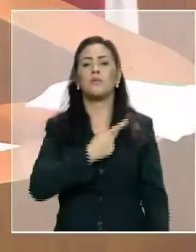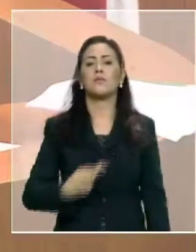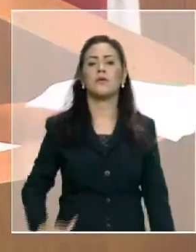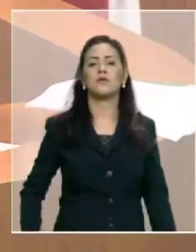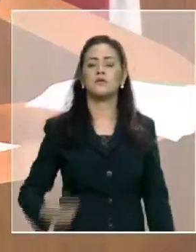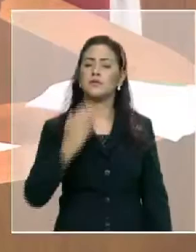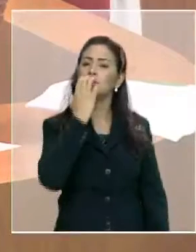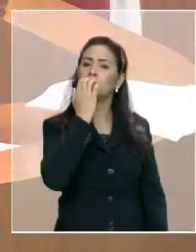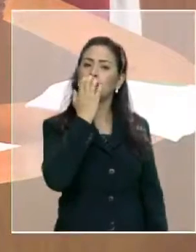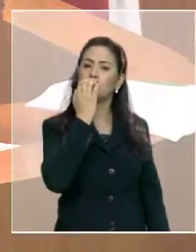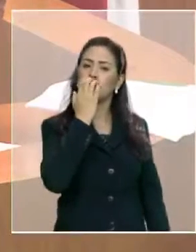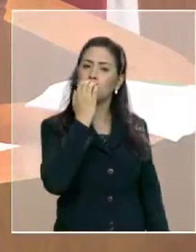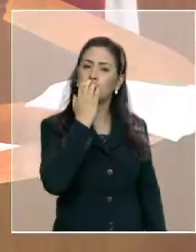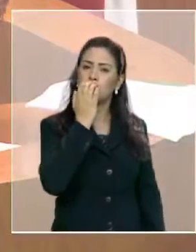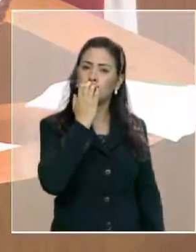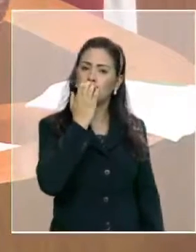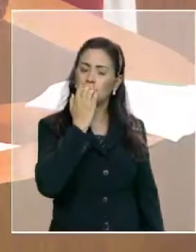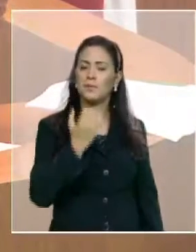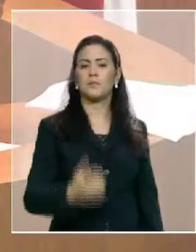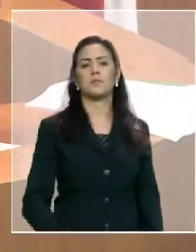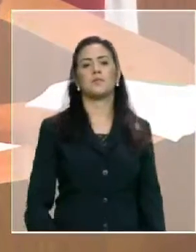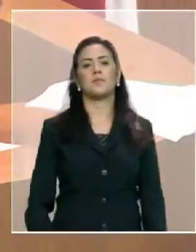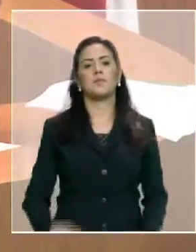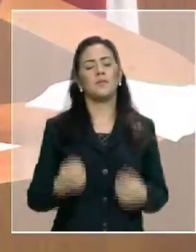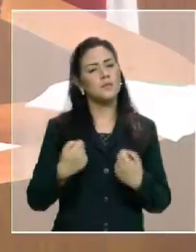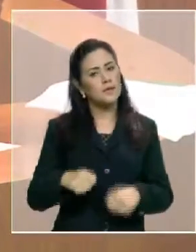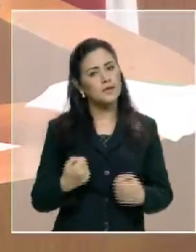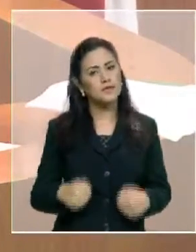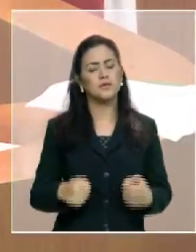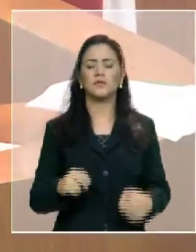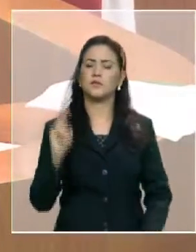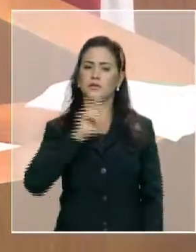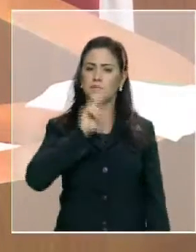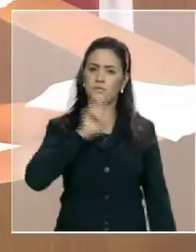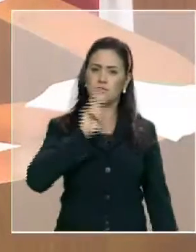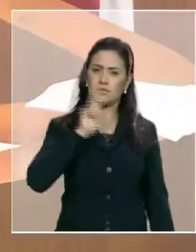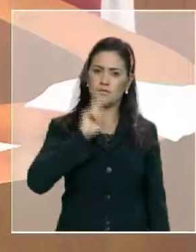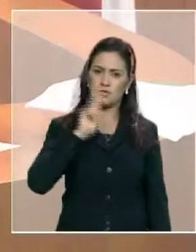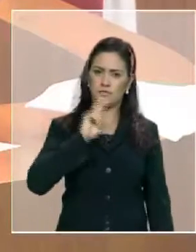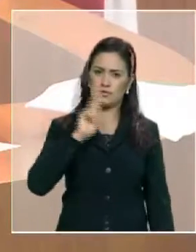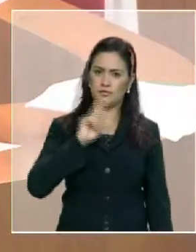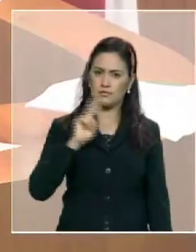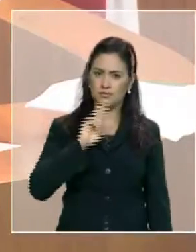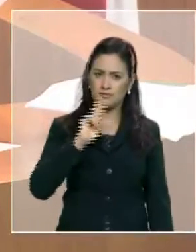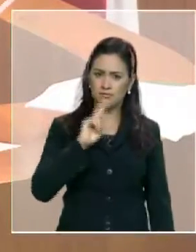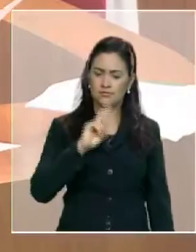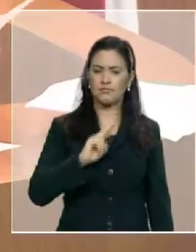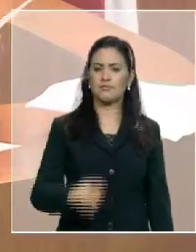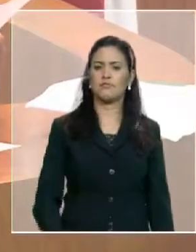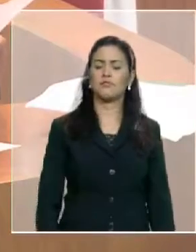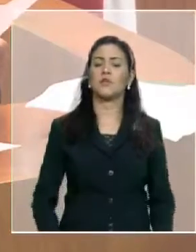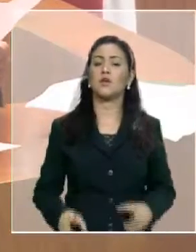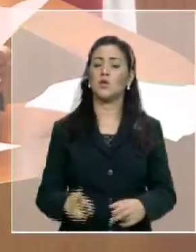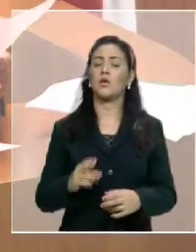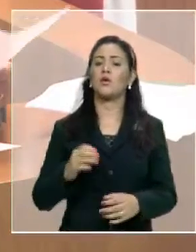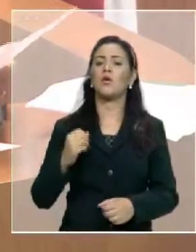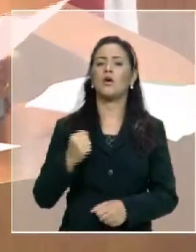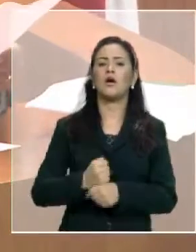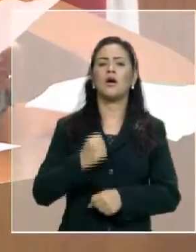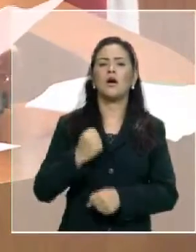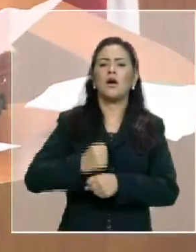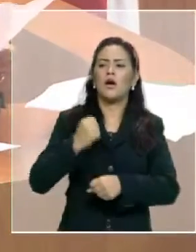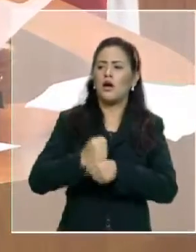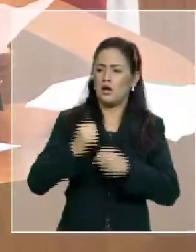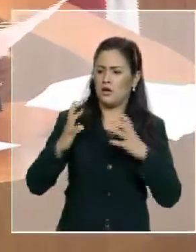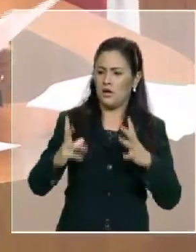e faça direto, que coloque lá a iluminação no campo, que foi uma demanda que me foi pedido. Assim como a reforma do hospital